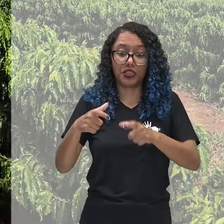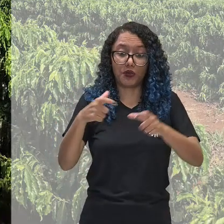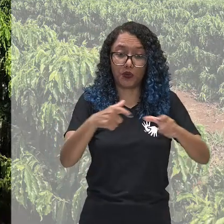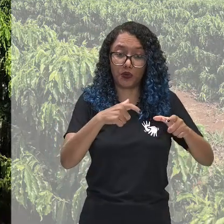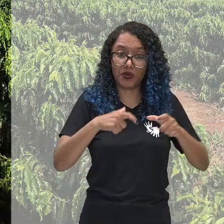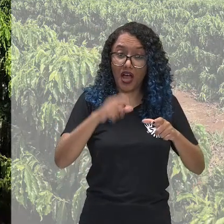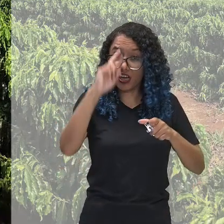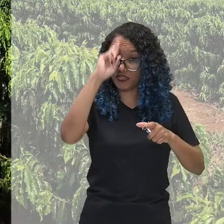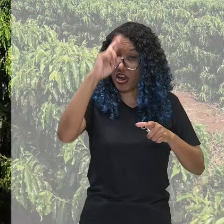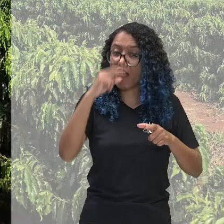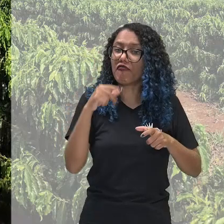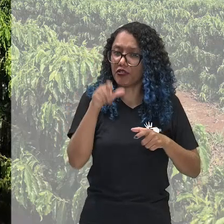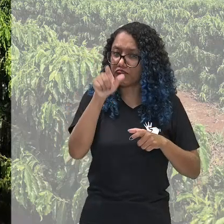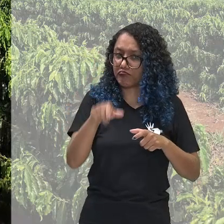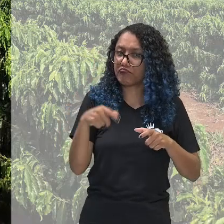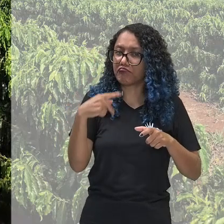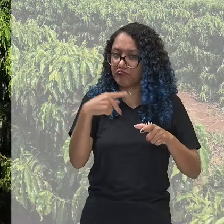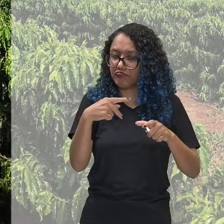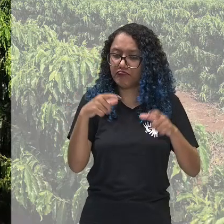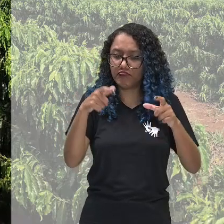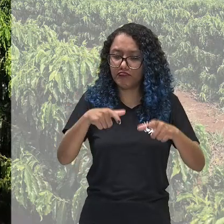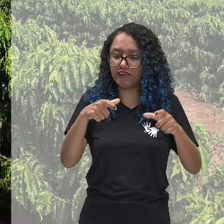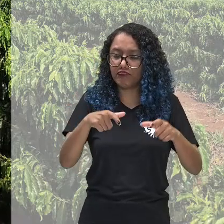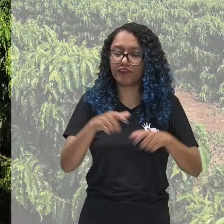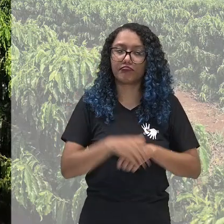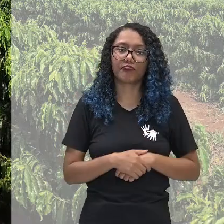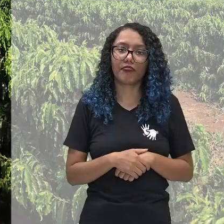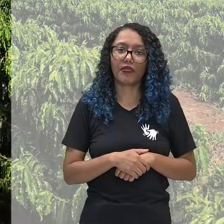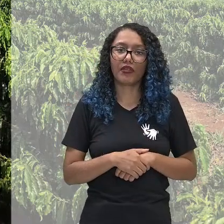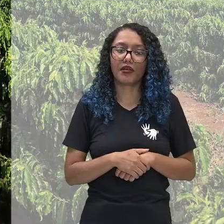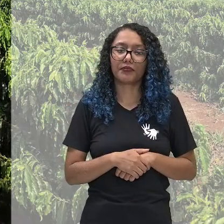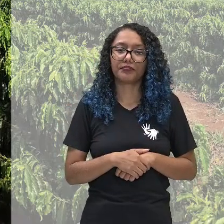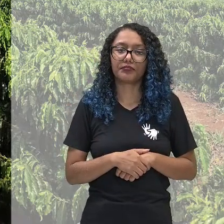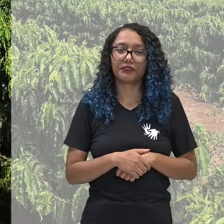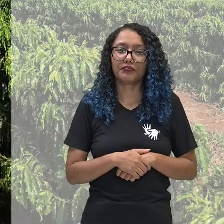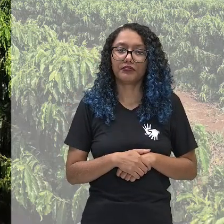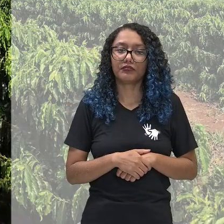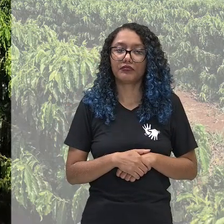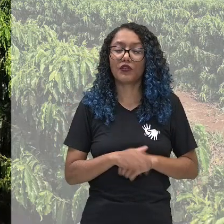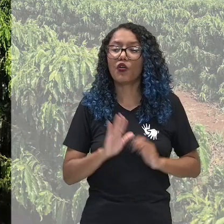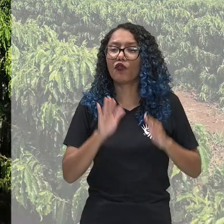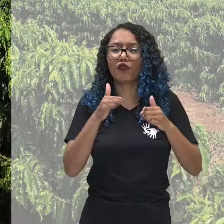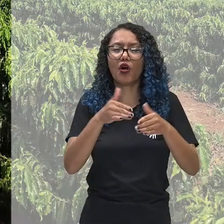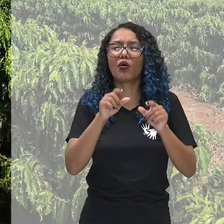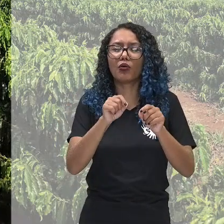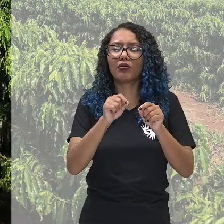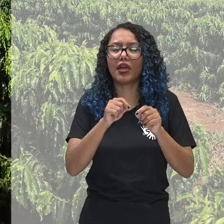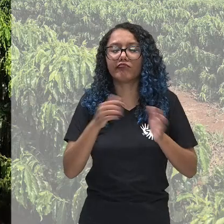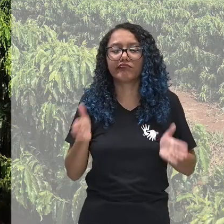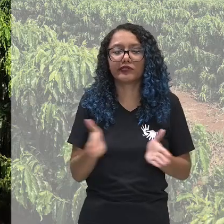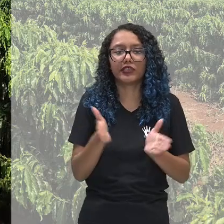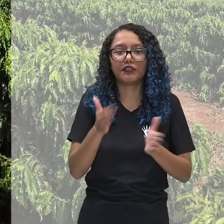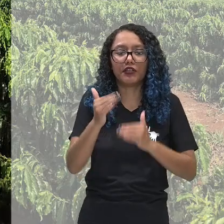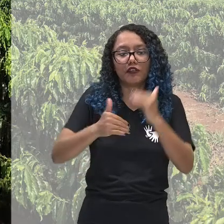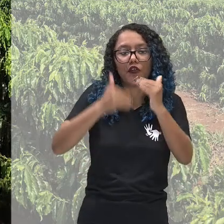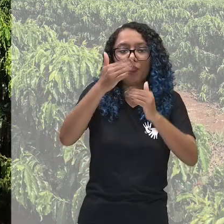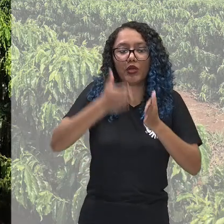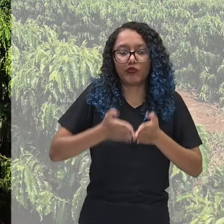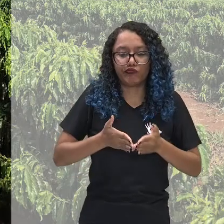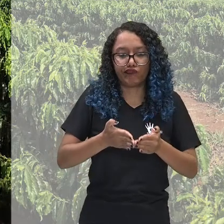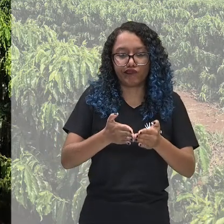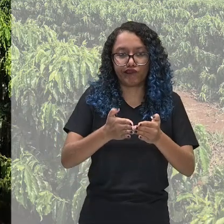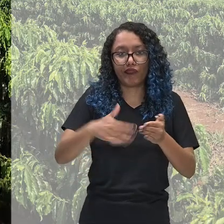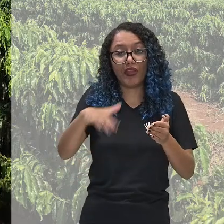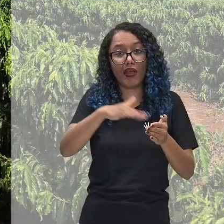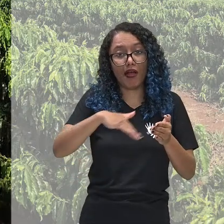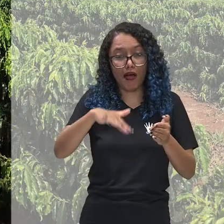terrenos, onde ele visava incentivar a indústria náutica aqui na região amazônica. Grande